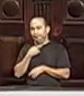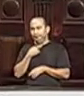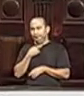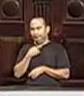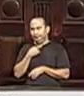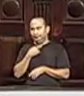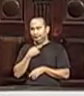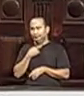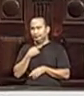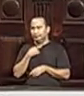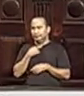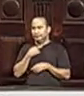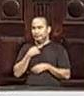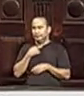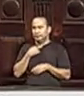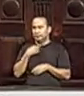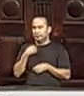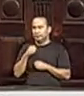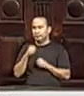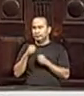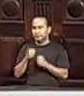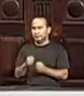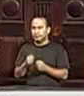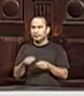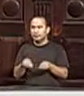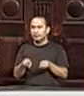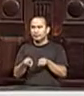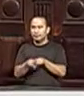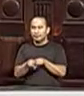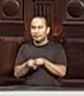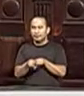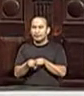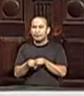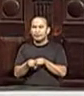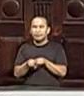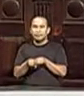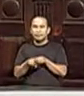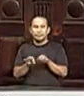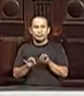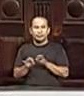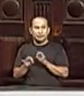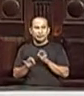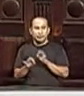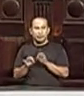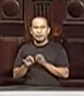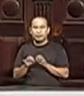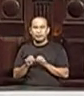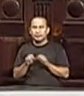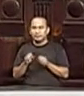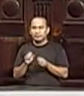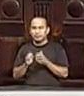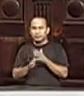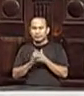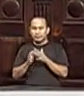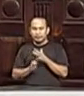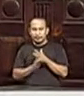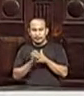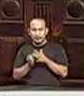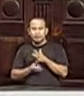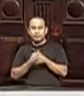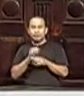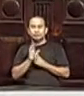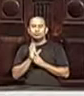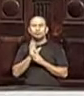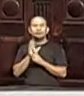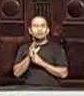eles reproduzam esse modus operandi, também identificando os proprietários dessas empresas e identificando aqueles